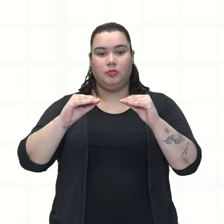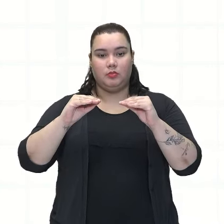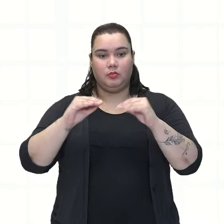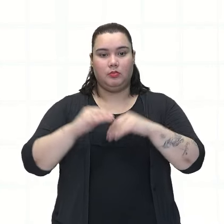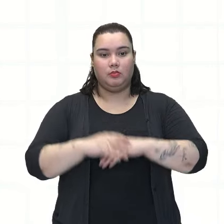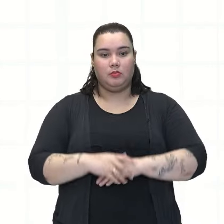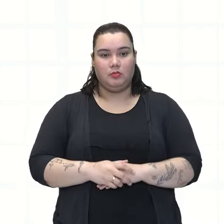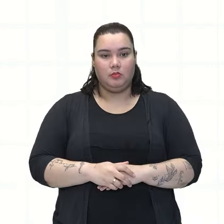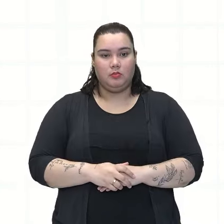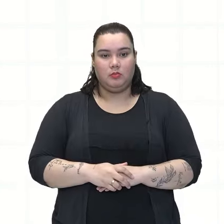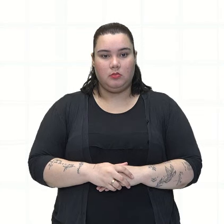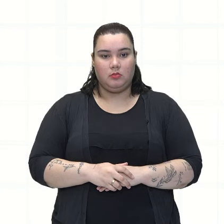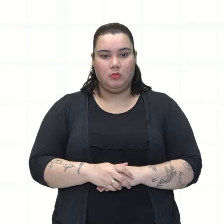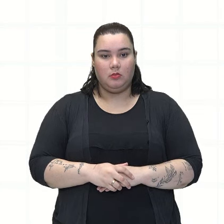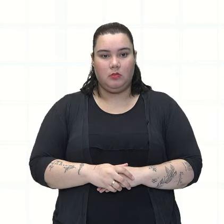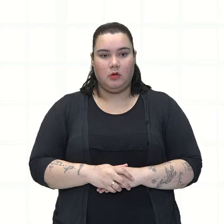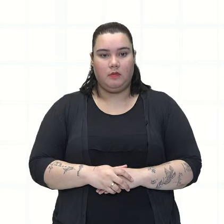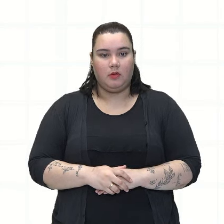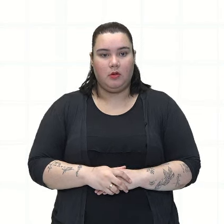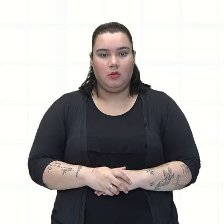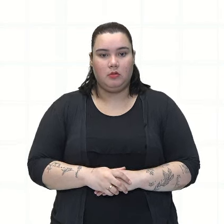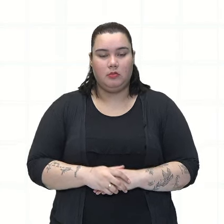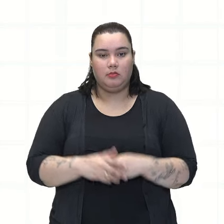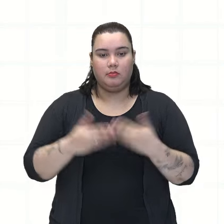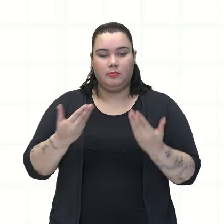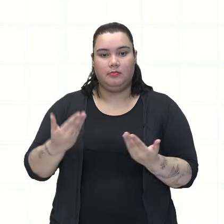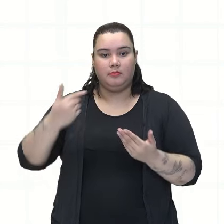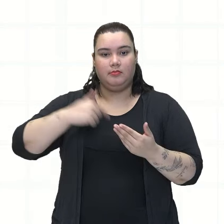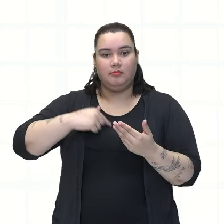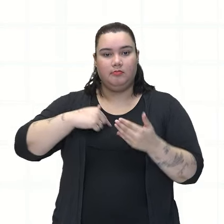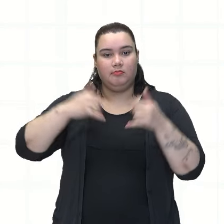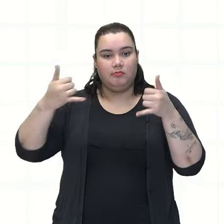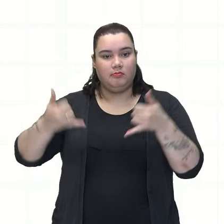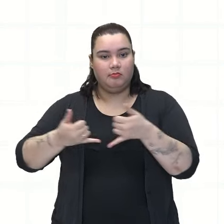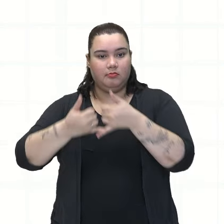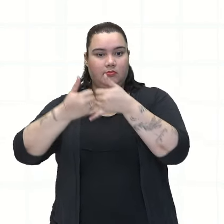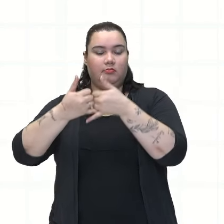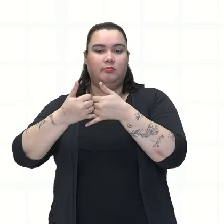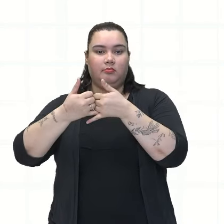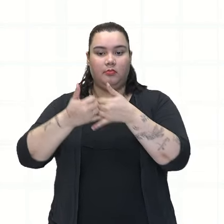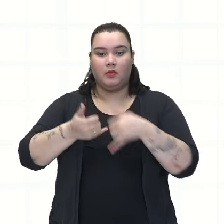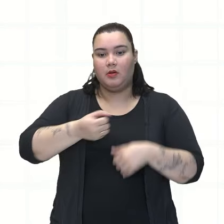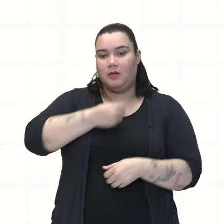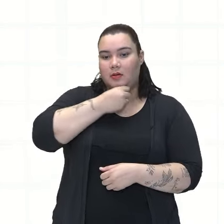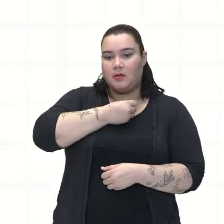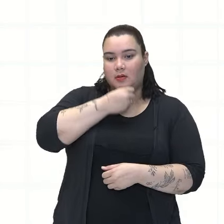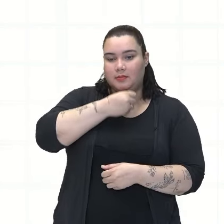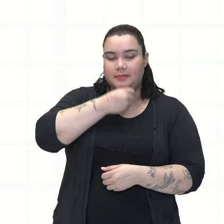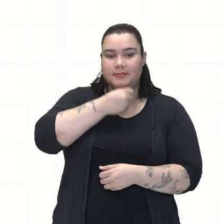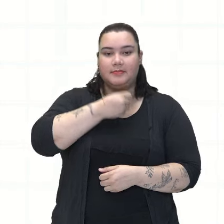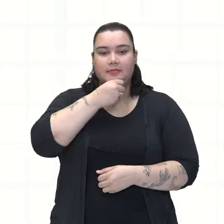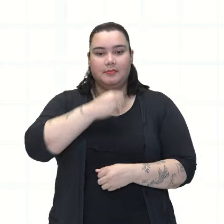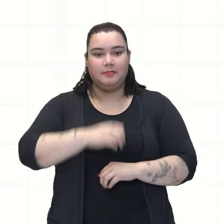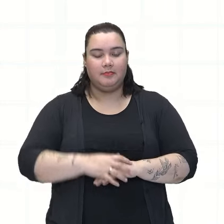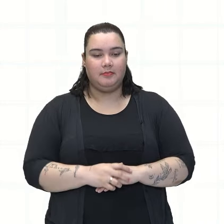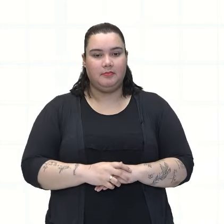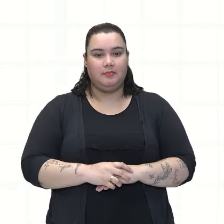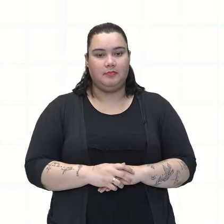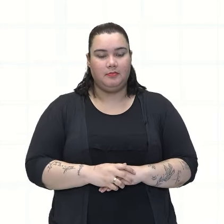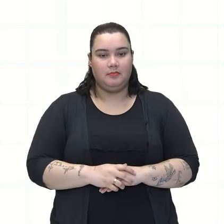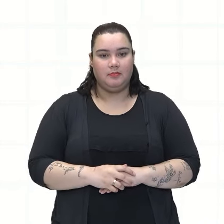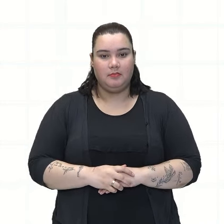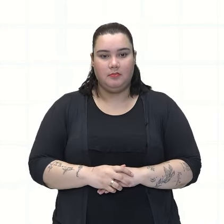call my grandmother. Eu vou fazer uma ligação para quem? Para minha avó. And tell her I'm